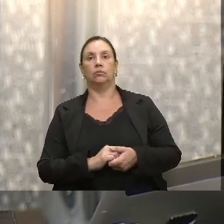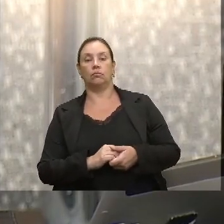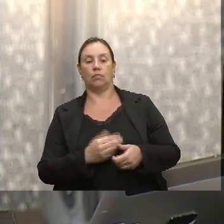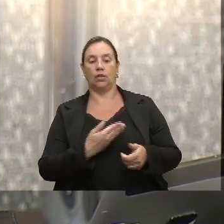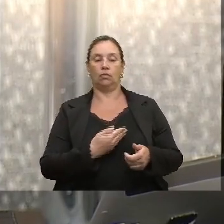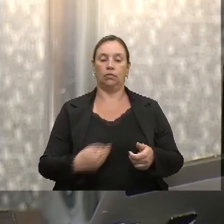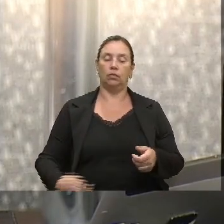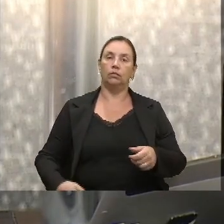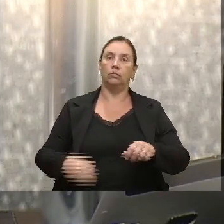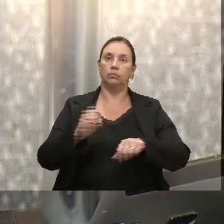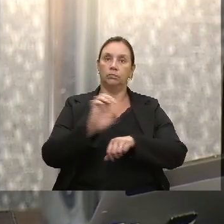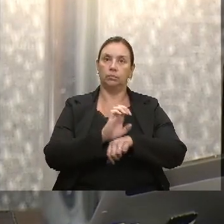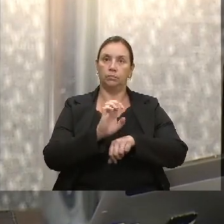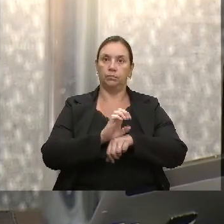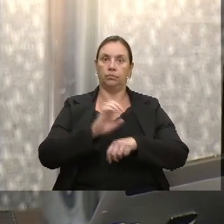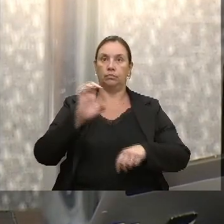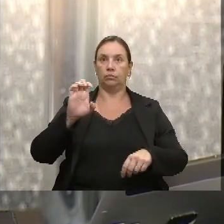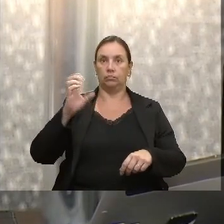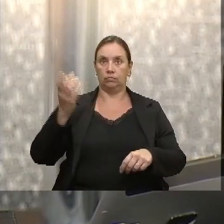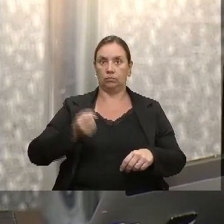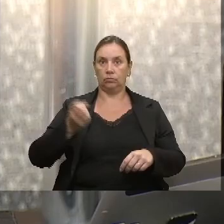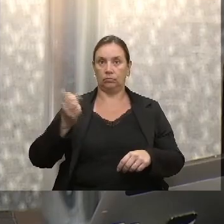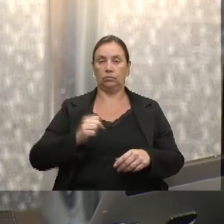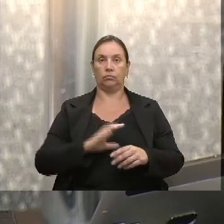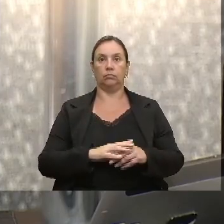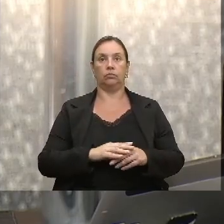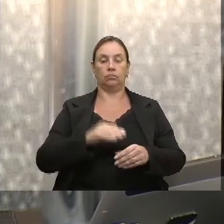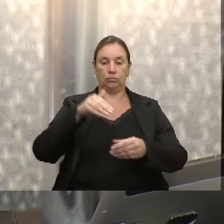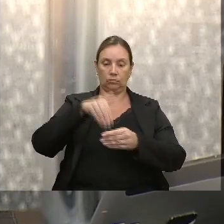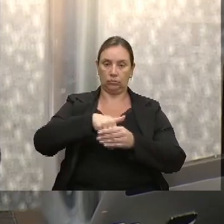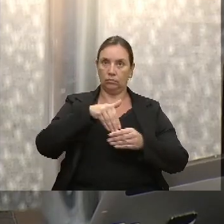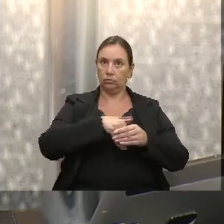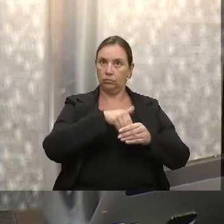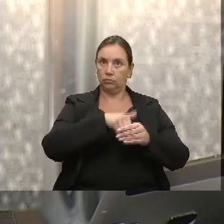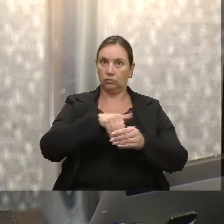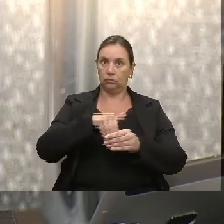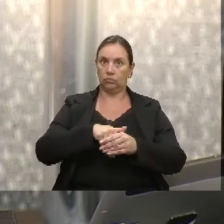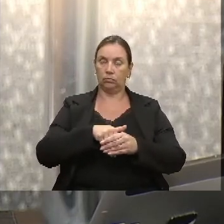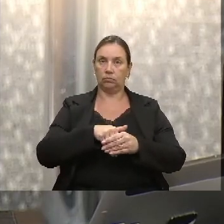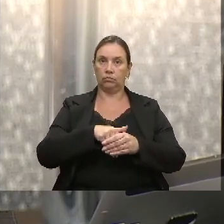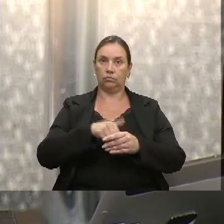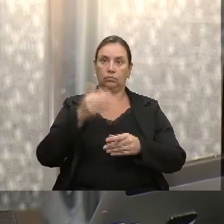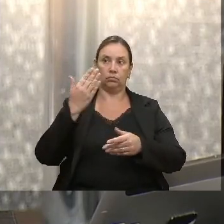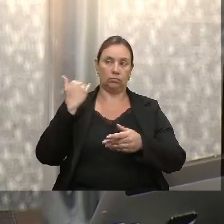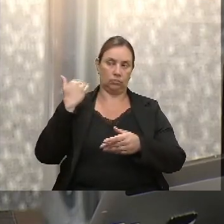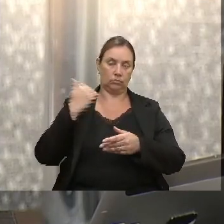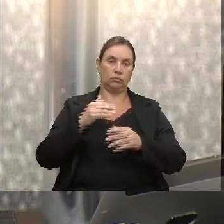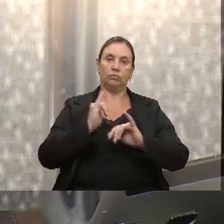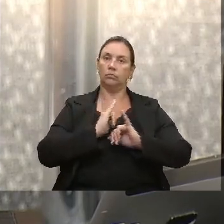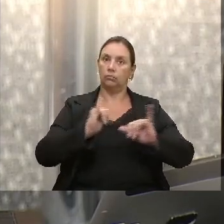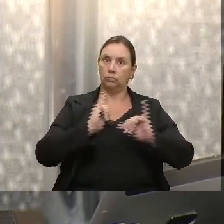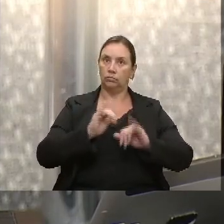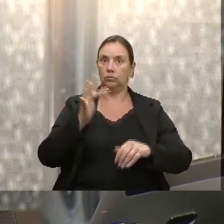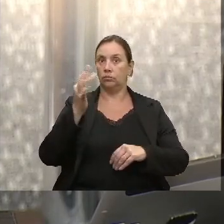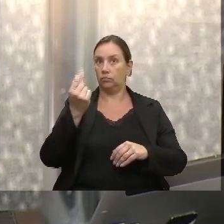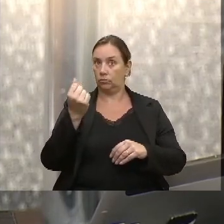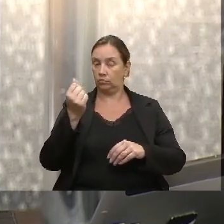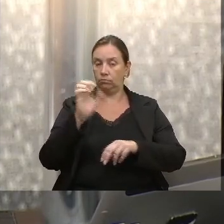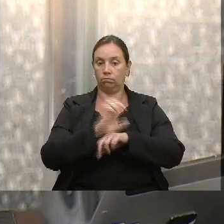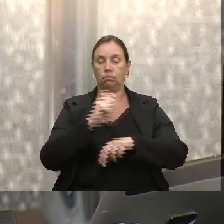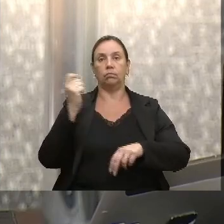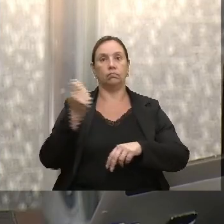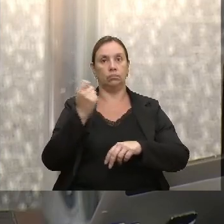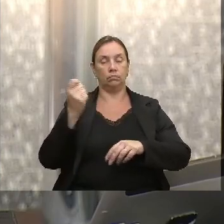Governador do Estado, ele se elegeu dizendo ao povo gaúcho que as finanças do Estado do Rio Grande do